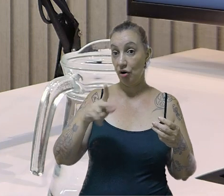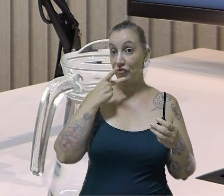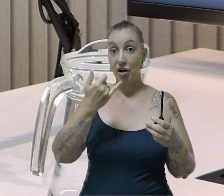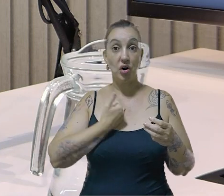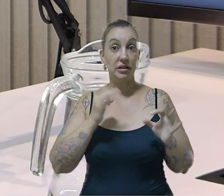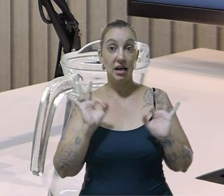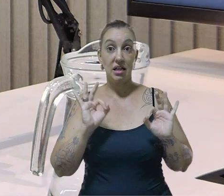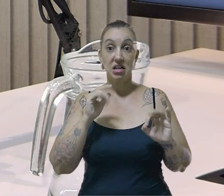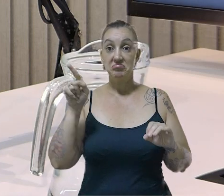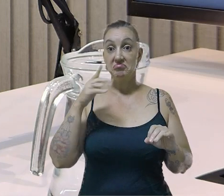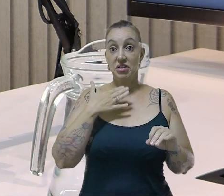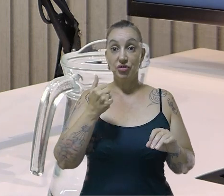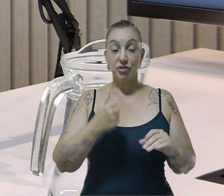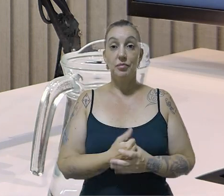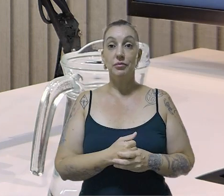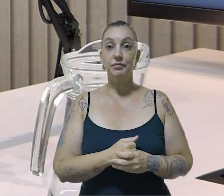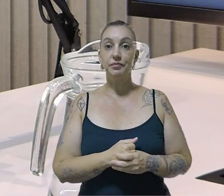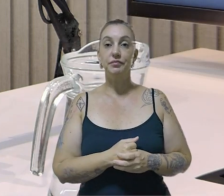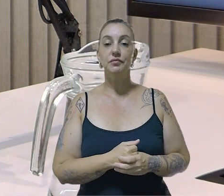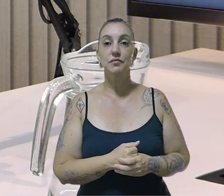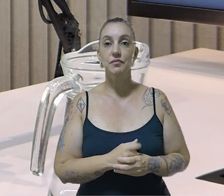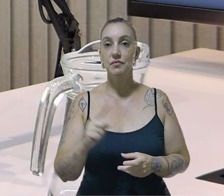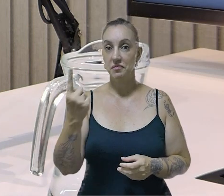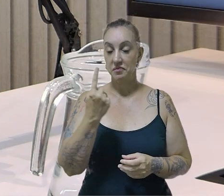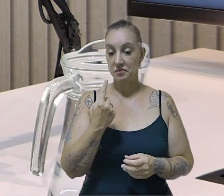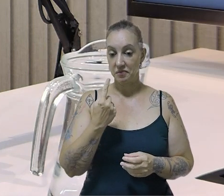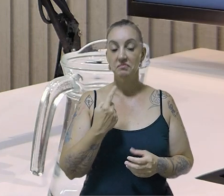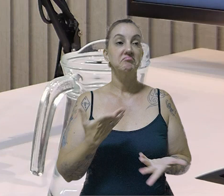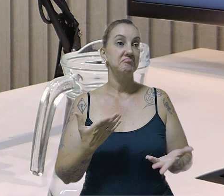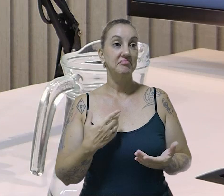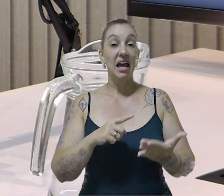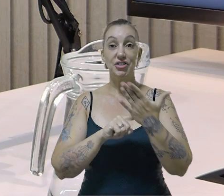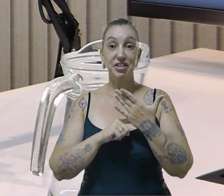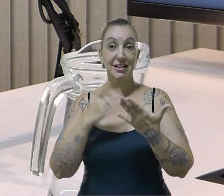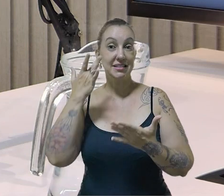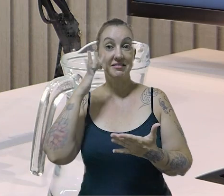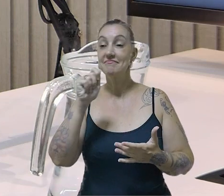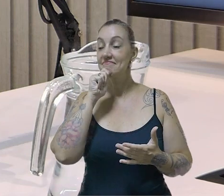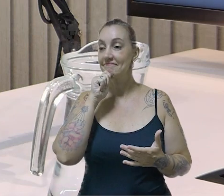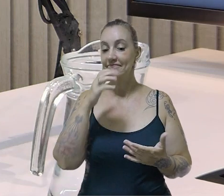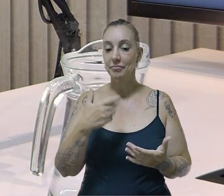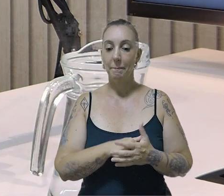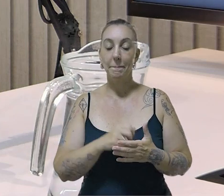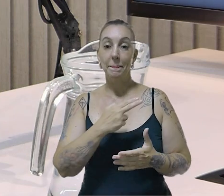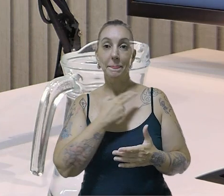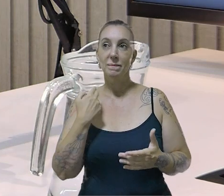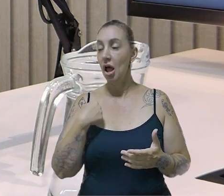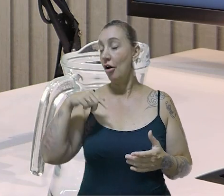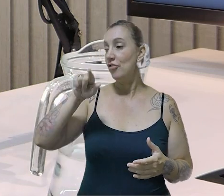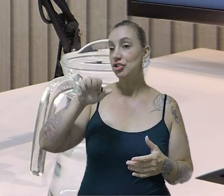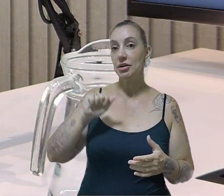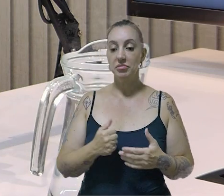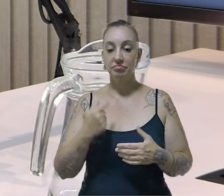vocalista ele que me chamou ele que chegou até mim também nessas recomendações que ninguém nunca sabe quem foi que encomendou mas aí falaram meu nome ele Ah